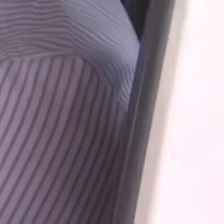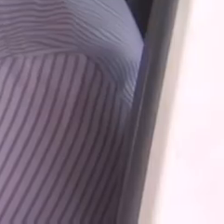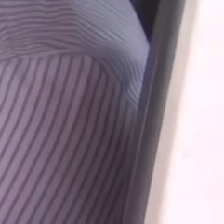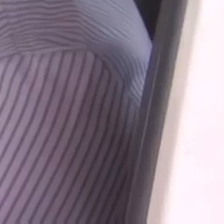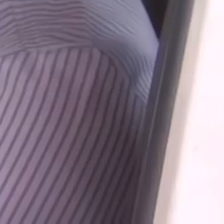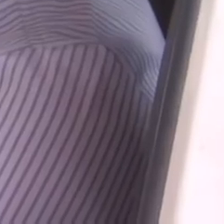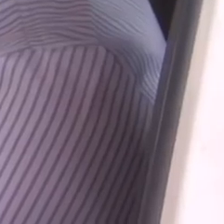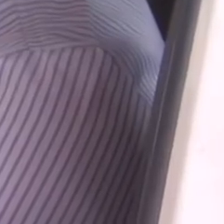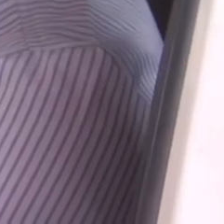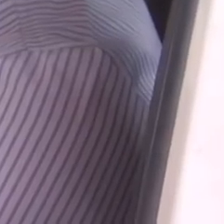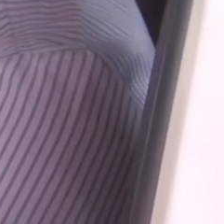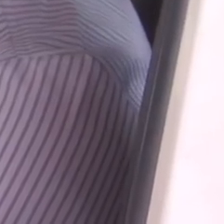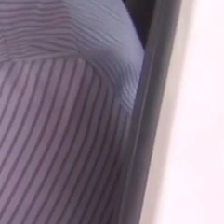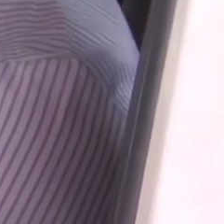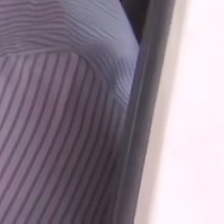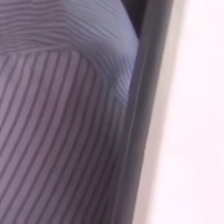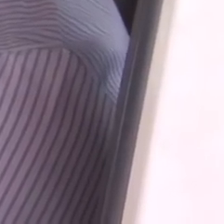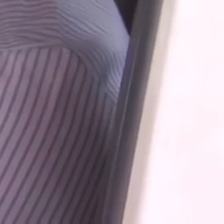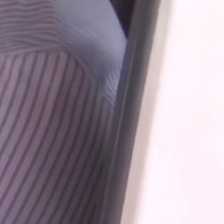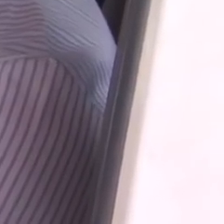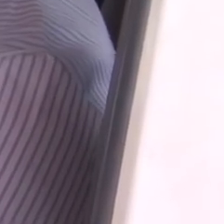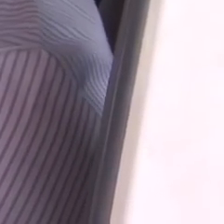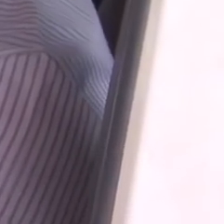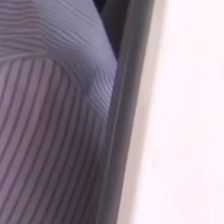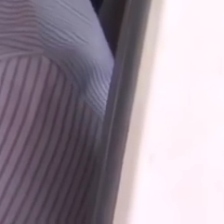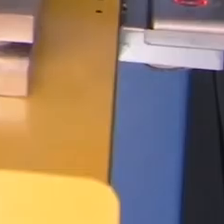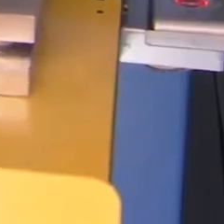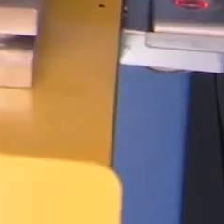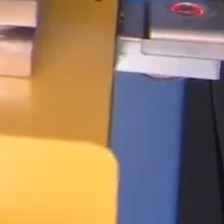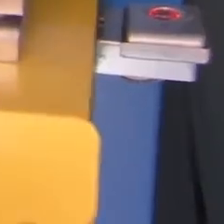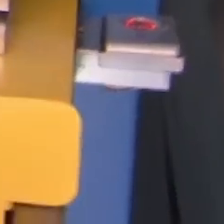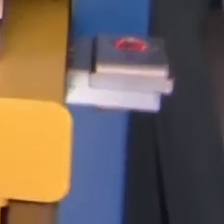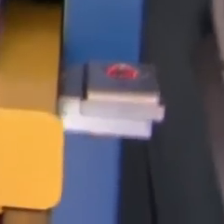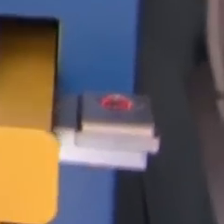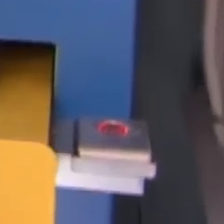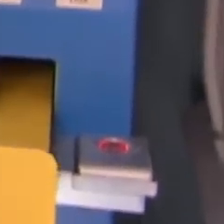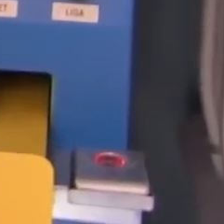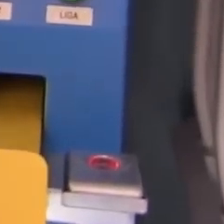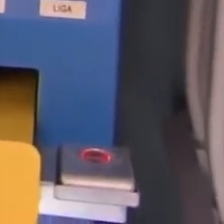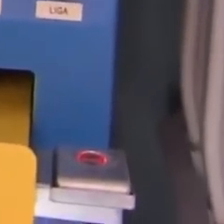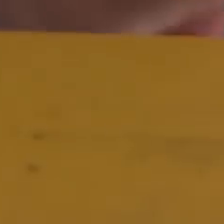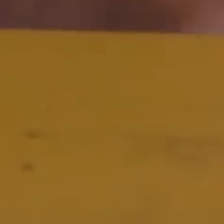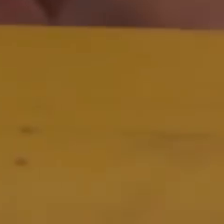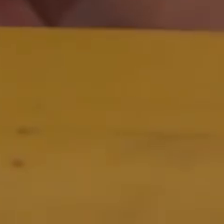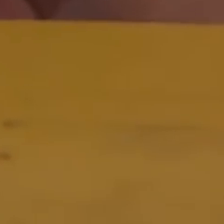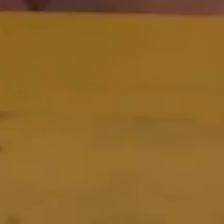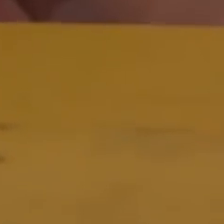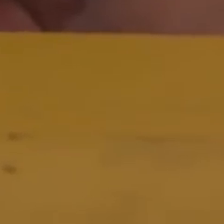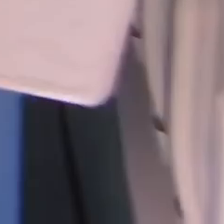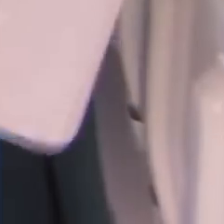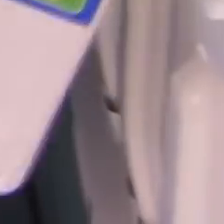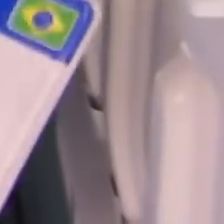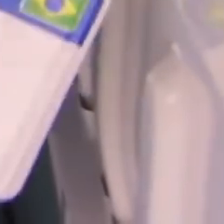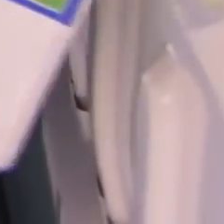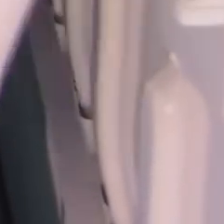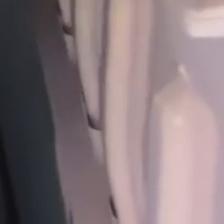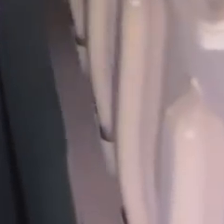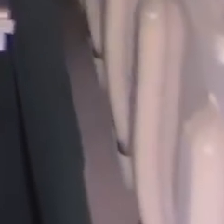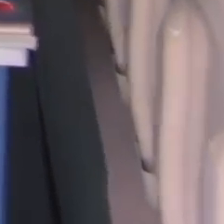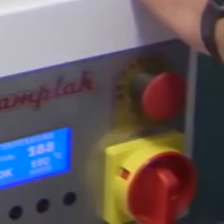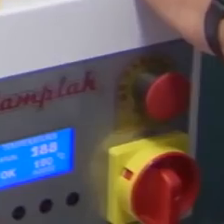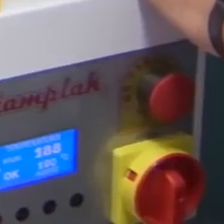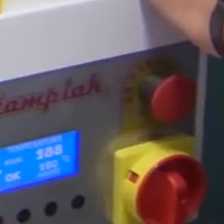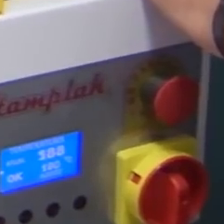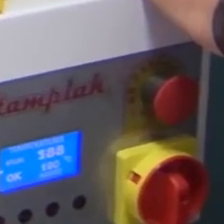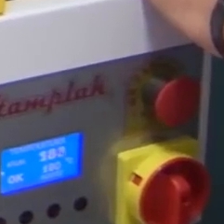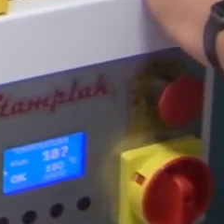dizem. Aí vai ser bom, né? Aí eu vou gostar. O novo sistema de impressão de placas promete ainda aumentar os pontos